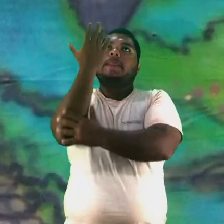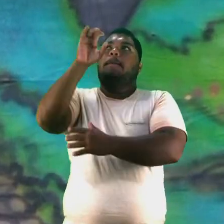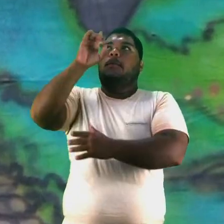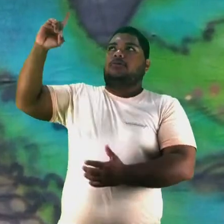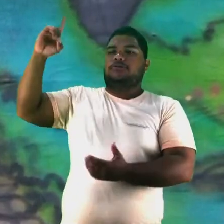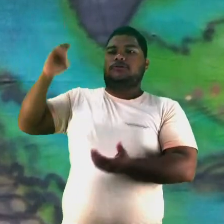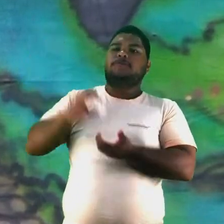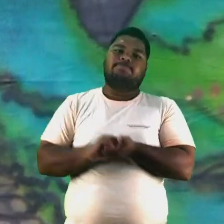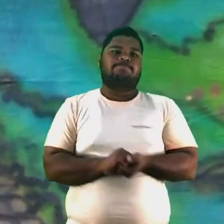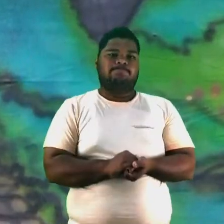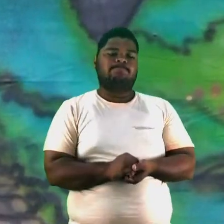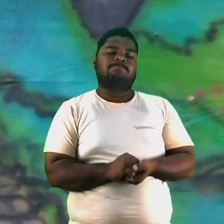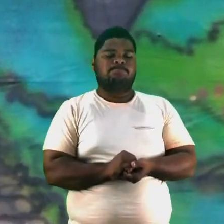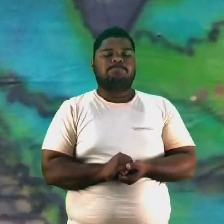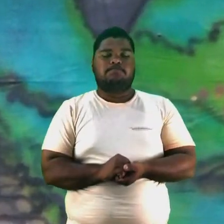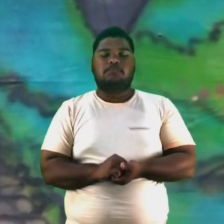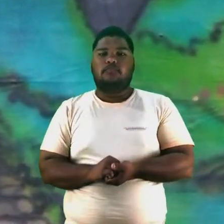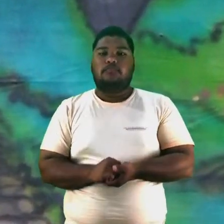Olha só que interessante.